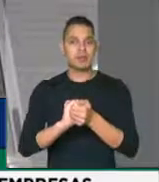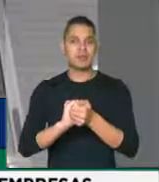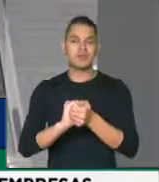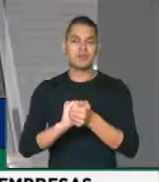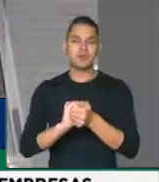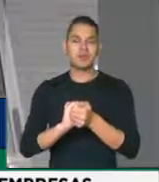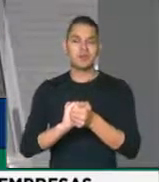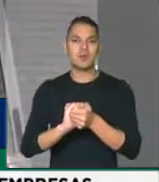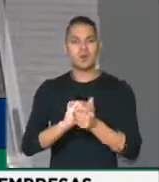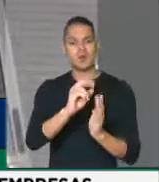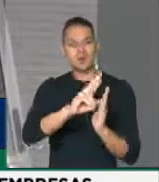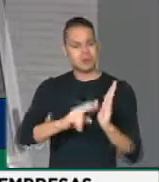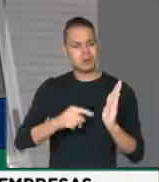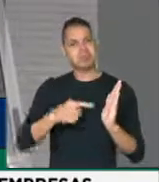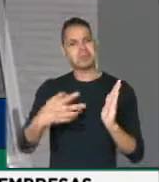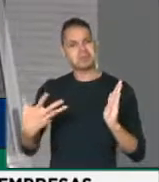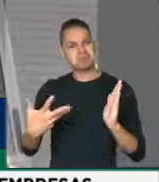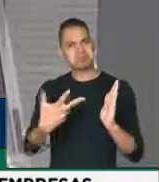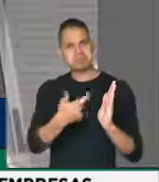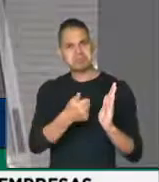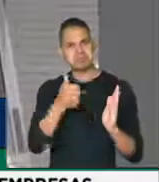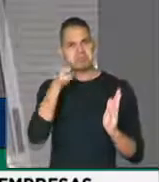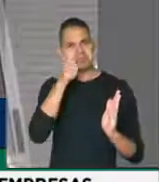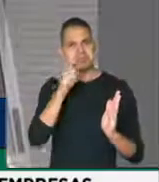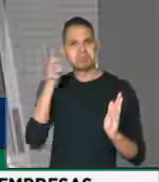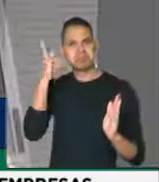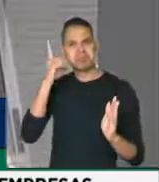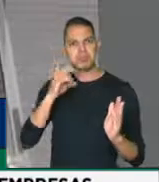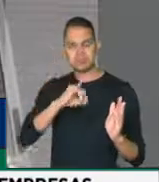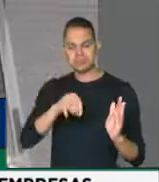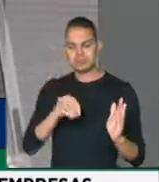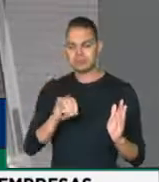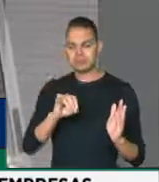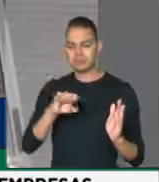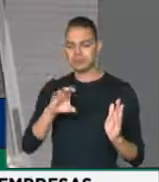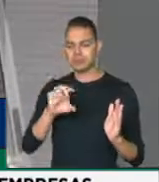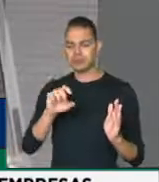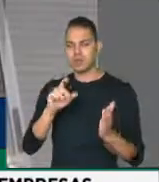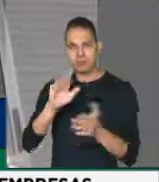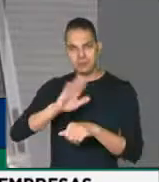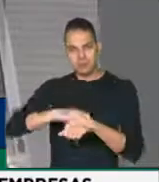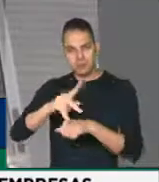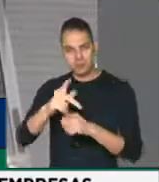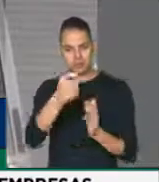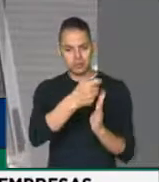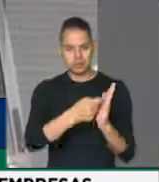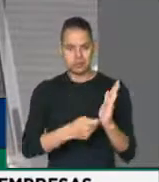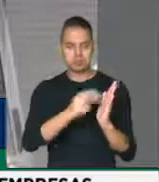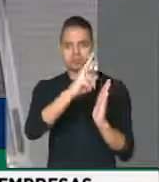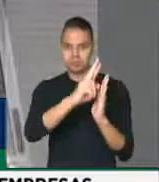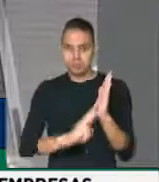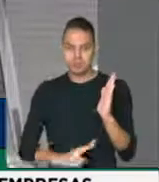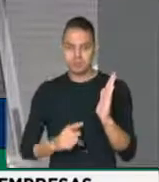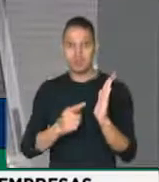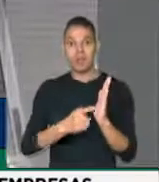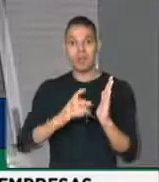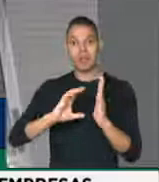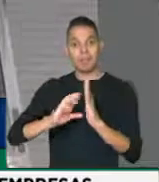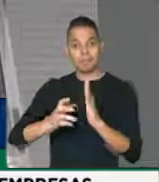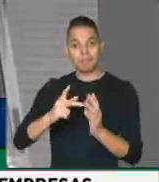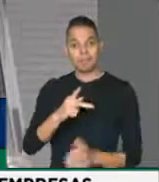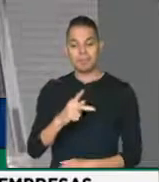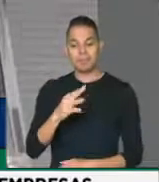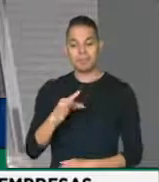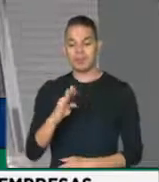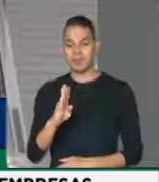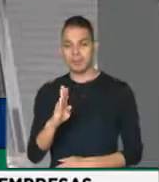o belo relatório que foi construído pela deputada Joyce, dizer que para nós, o Partido Trabalhista Brasileiro,